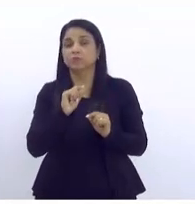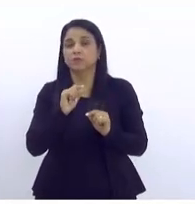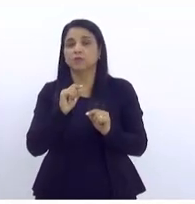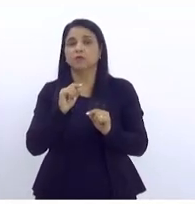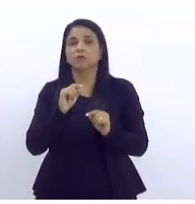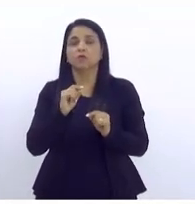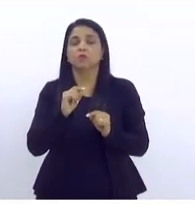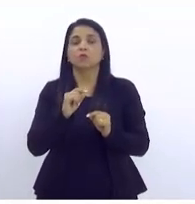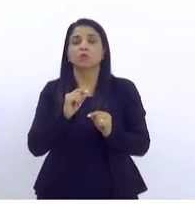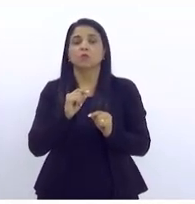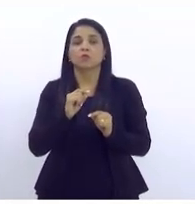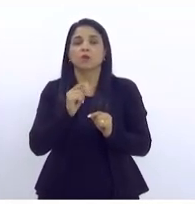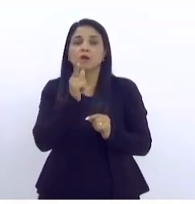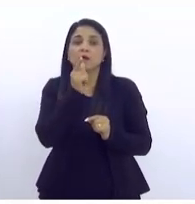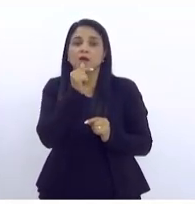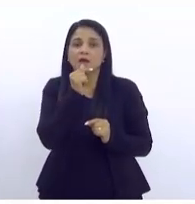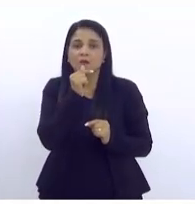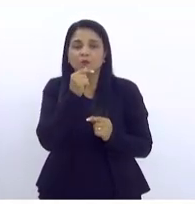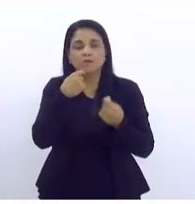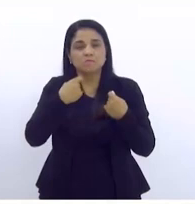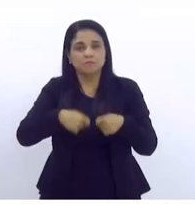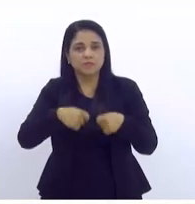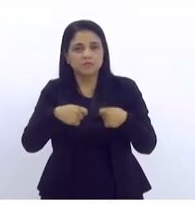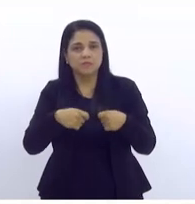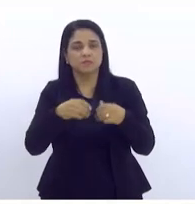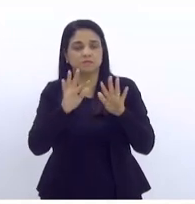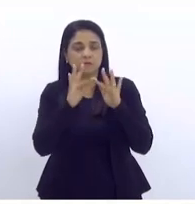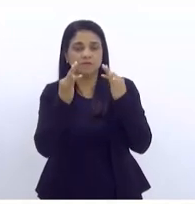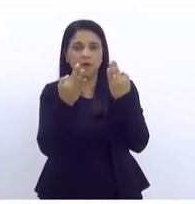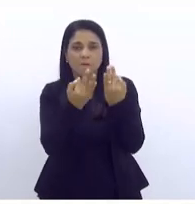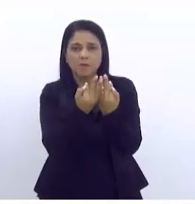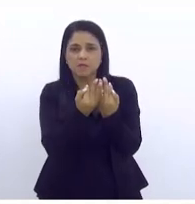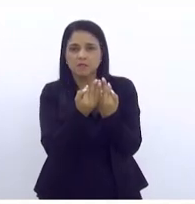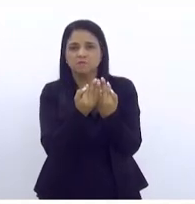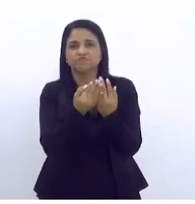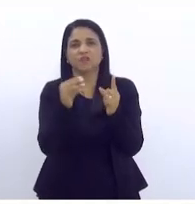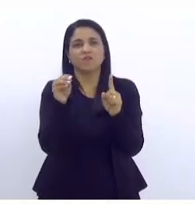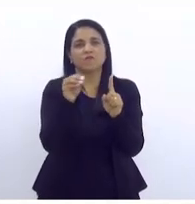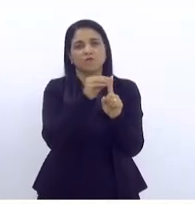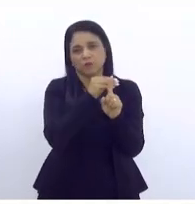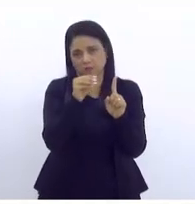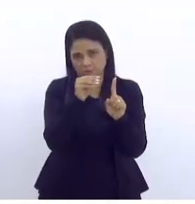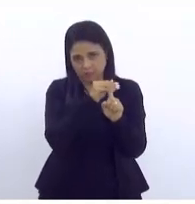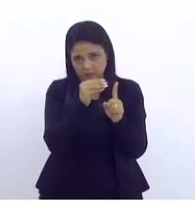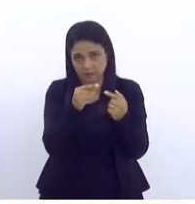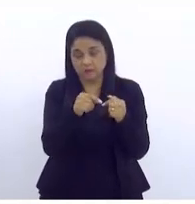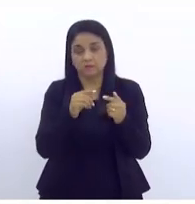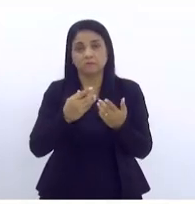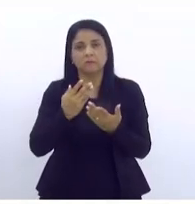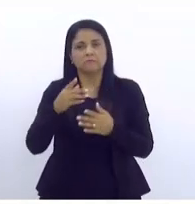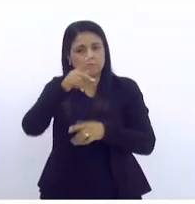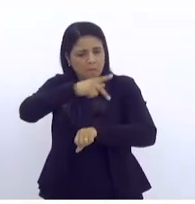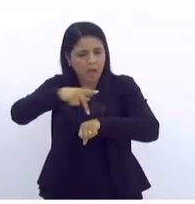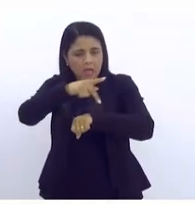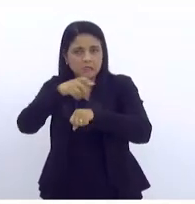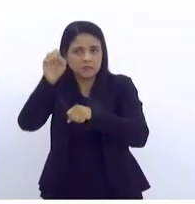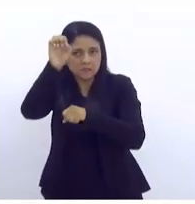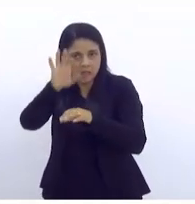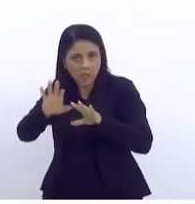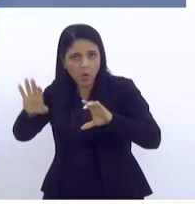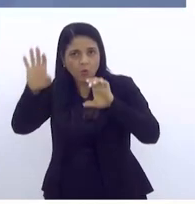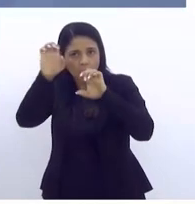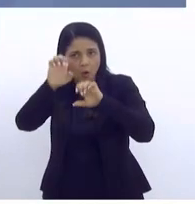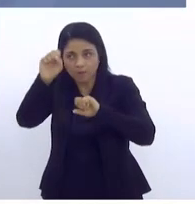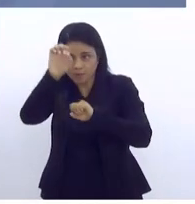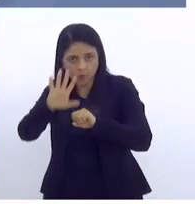m né para as famílias em vulnerabilidade isso já tá sendo discutido foi aprovado em vários países né na Europa sobretudo pode